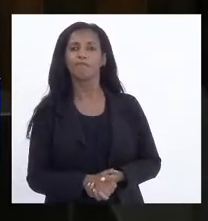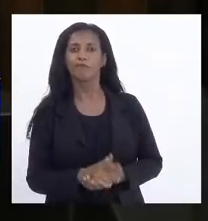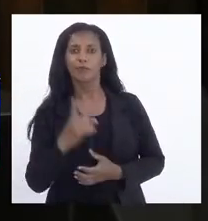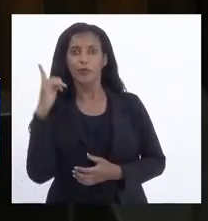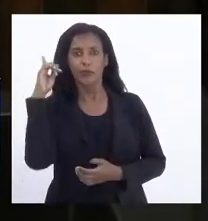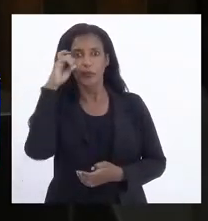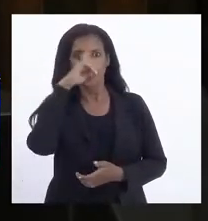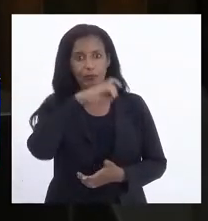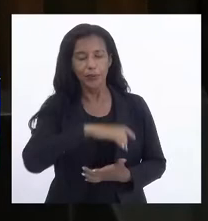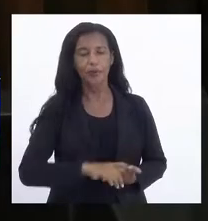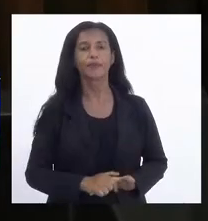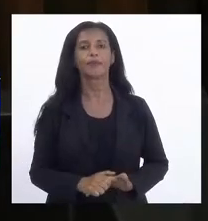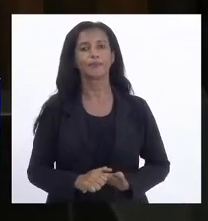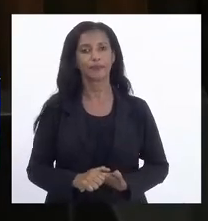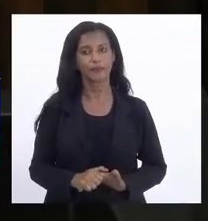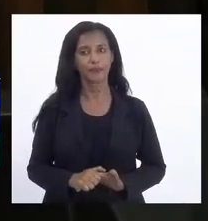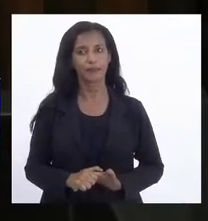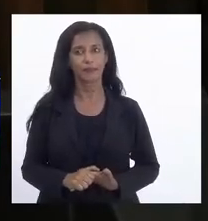draconianas,